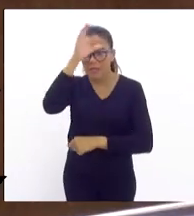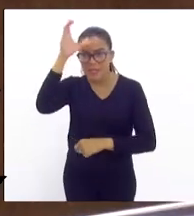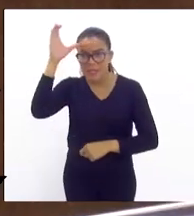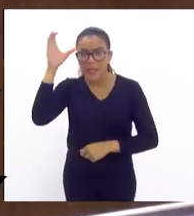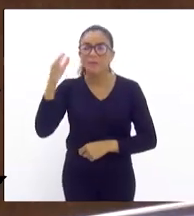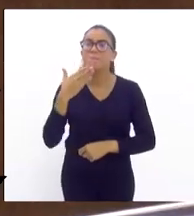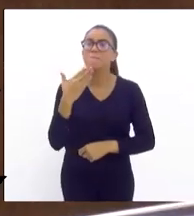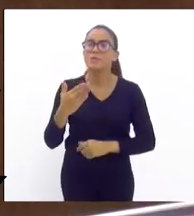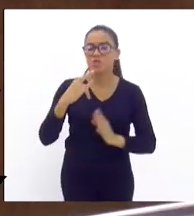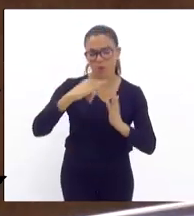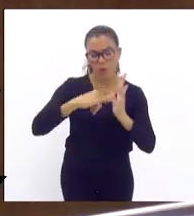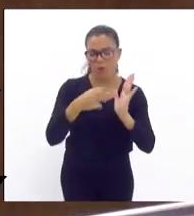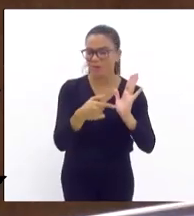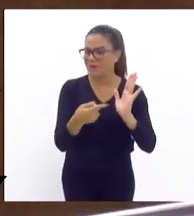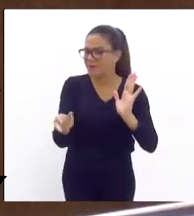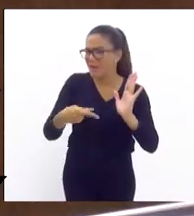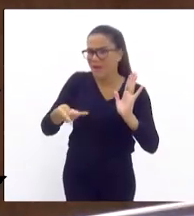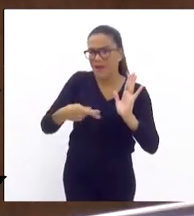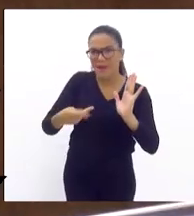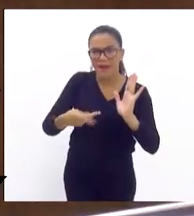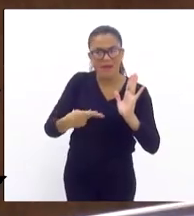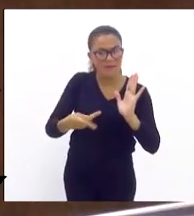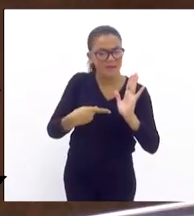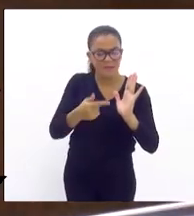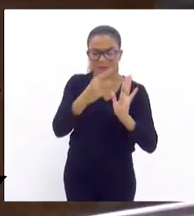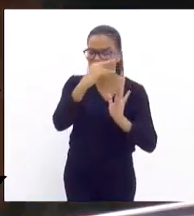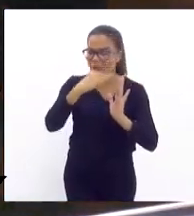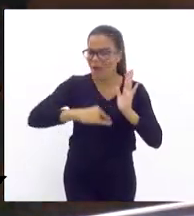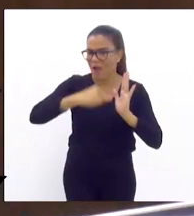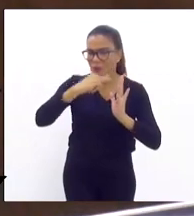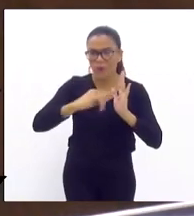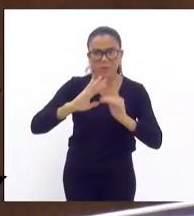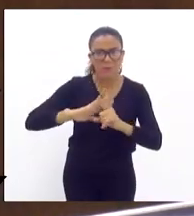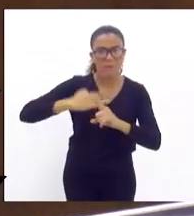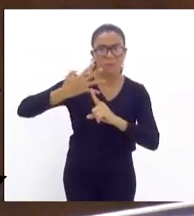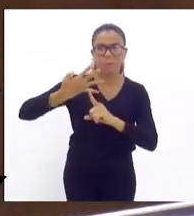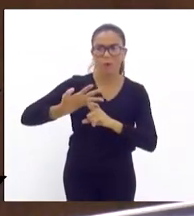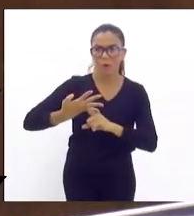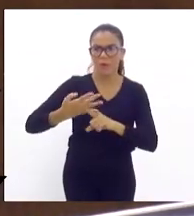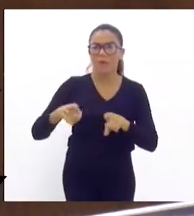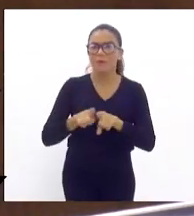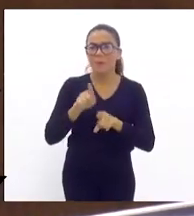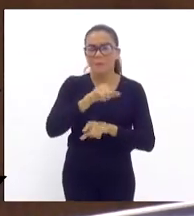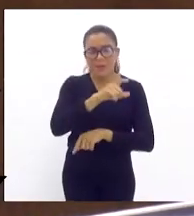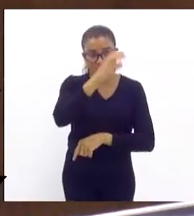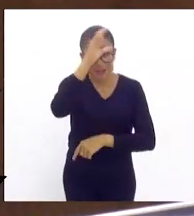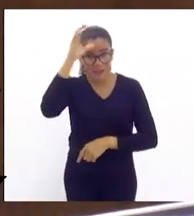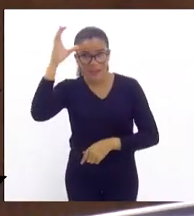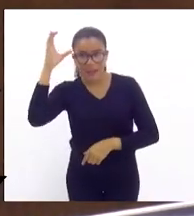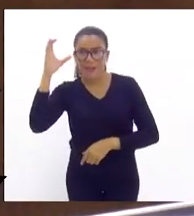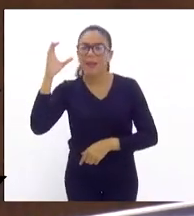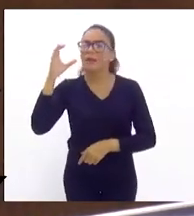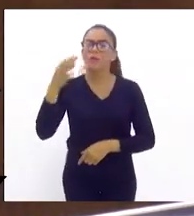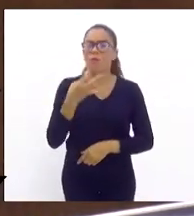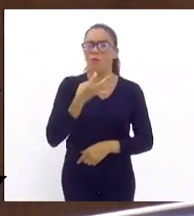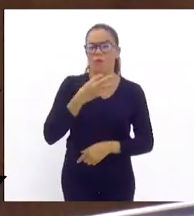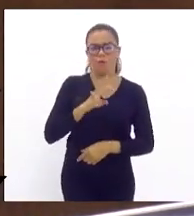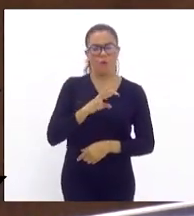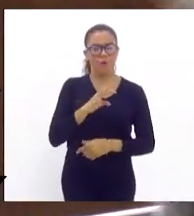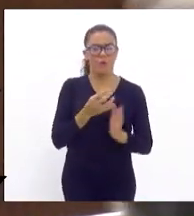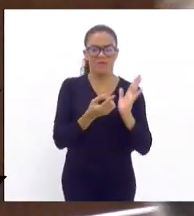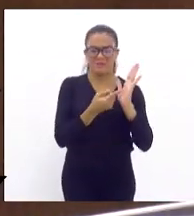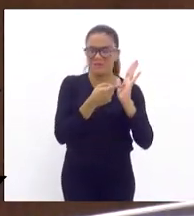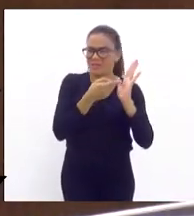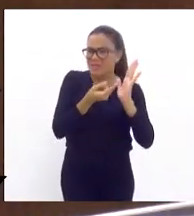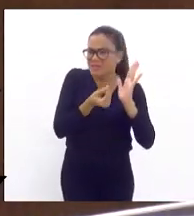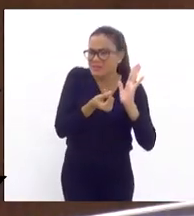conta, né, porque os valores realmente aumentaram bastante, consumidores que desconhecem a questão